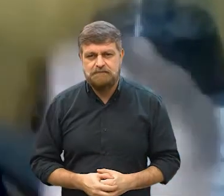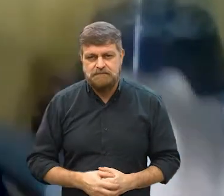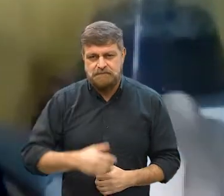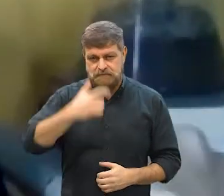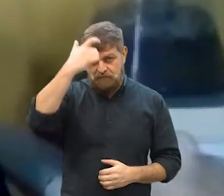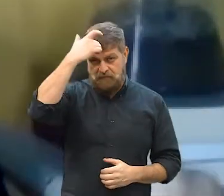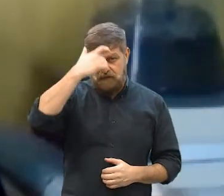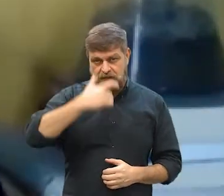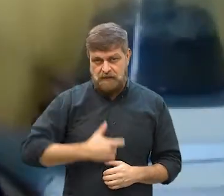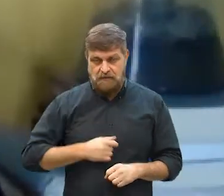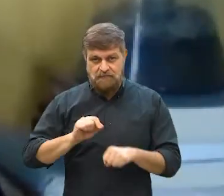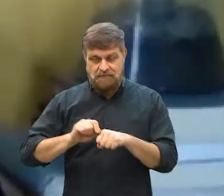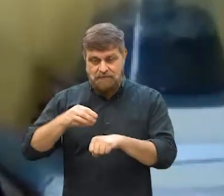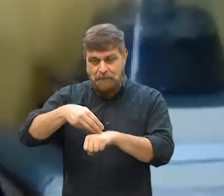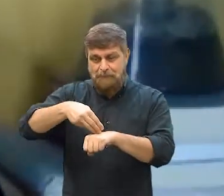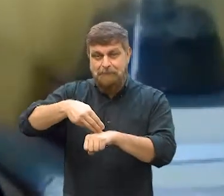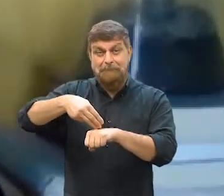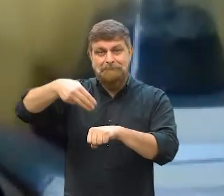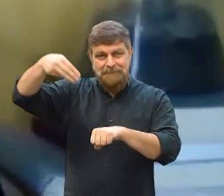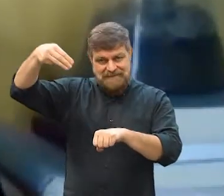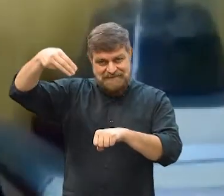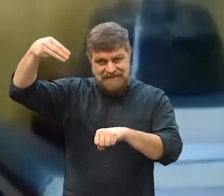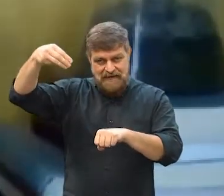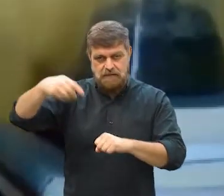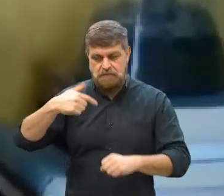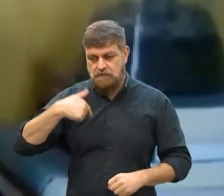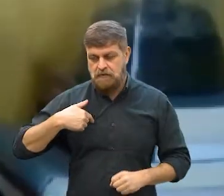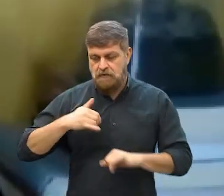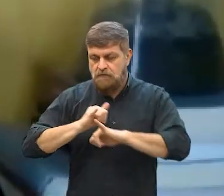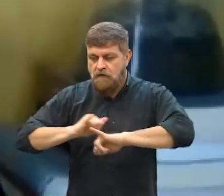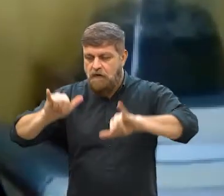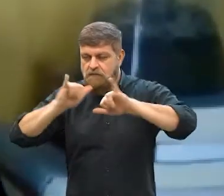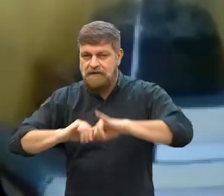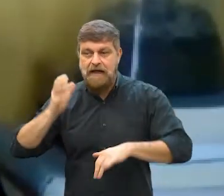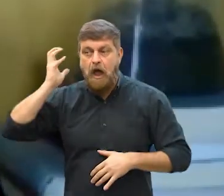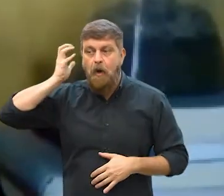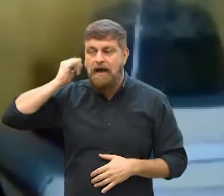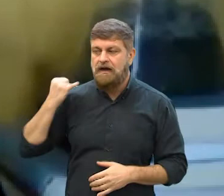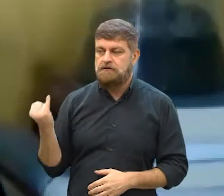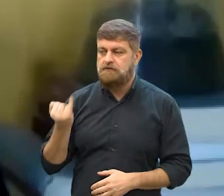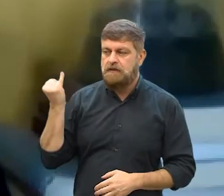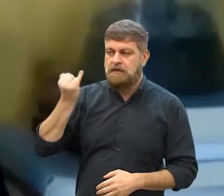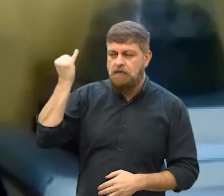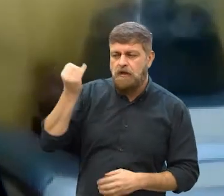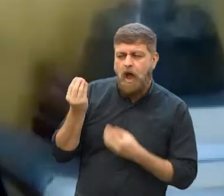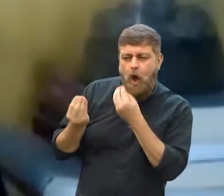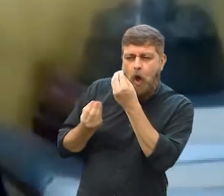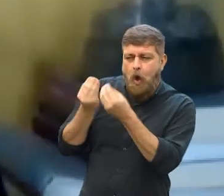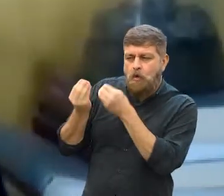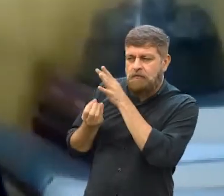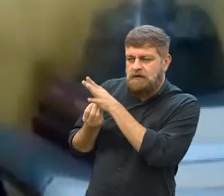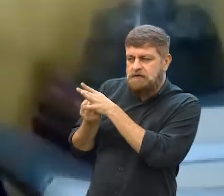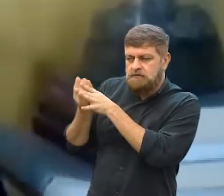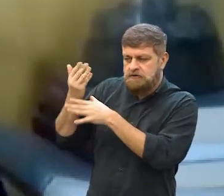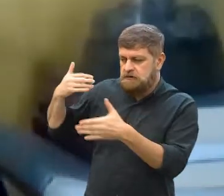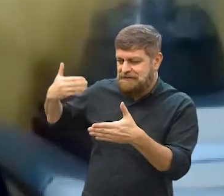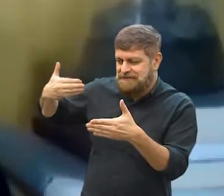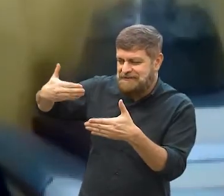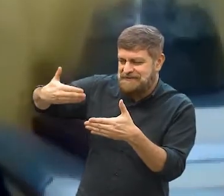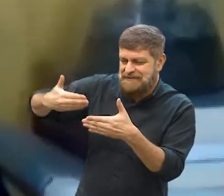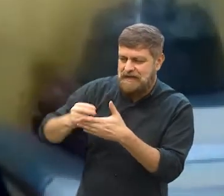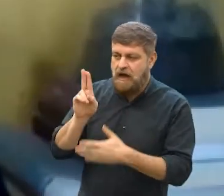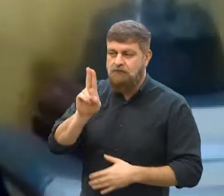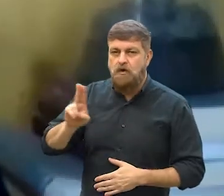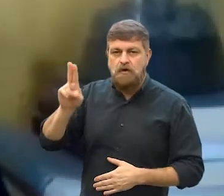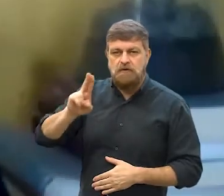cpdoc na verdade de Mestrado da Fundação Getúlio Vargas eu falei justamente da importância do rádio e como é que o rádio surgiu como é que ele foi